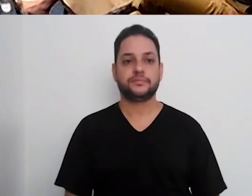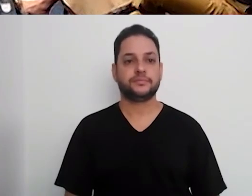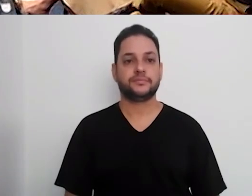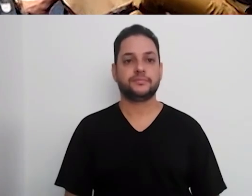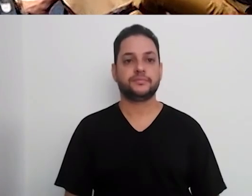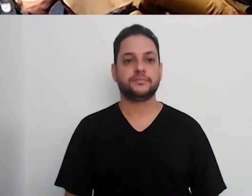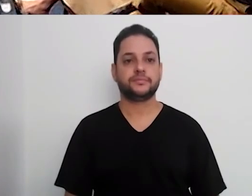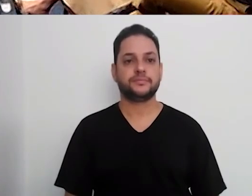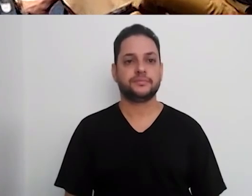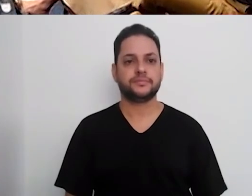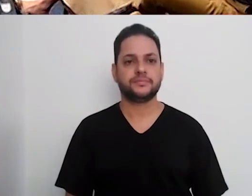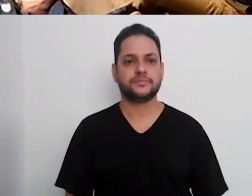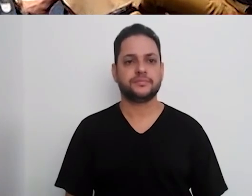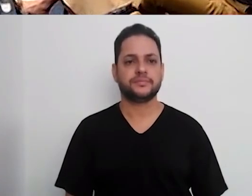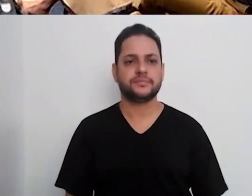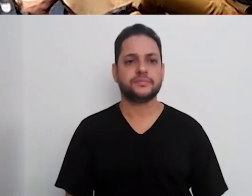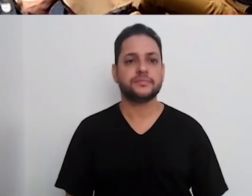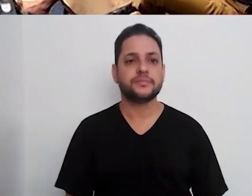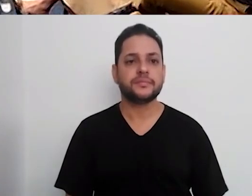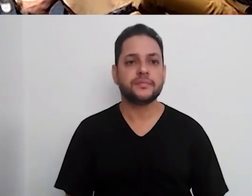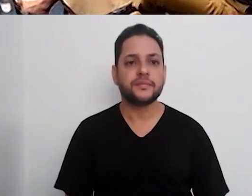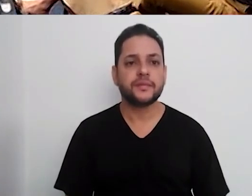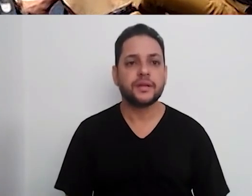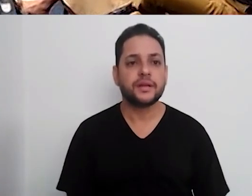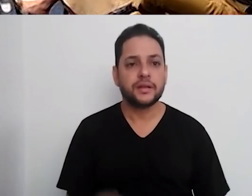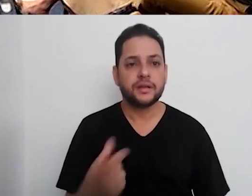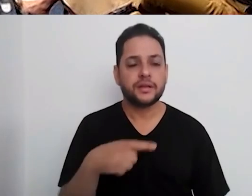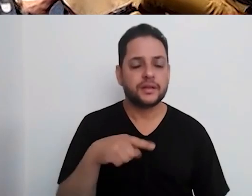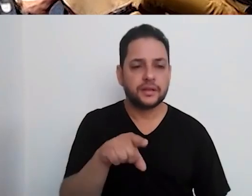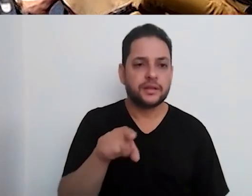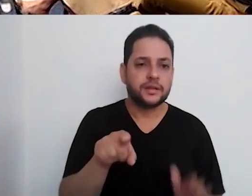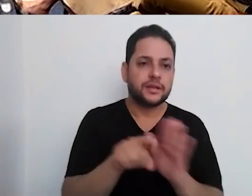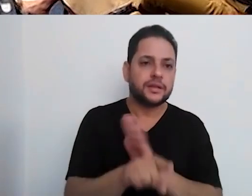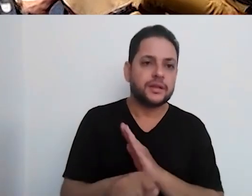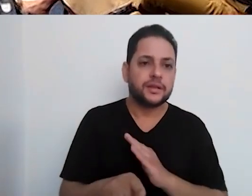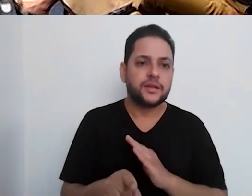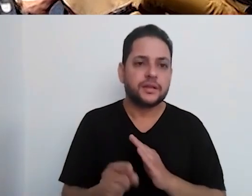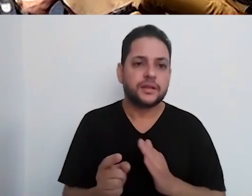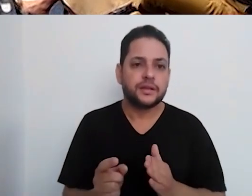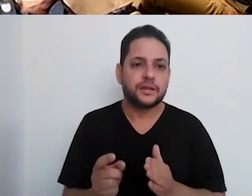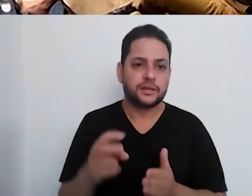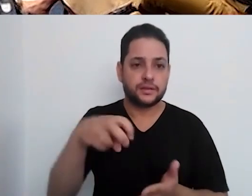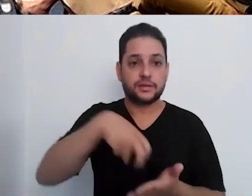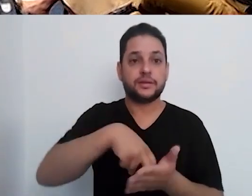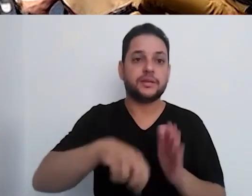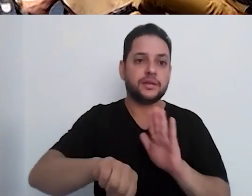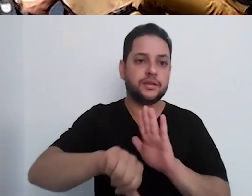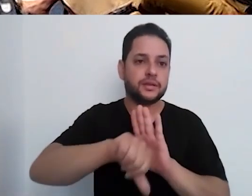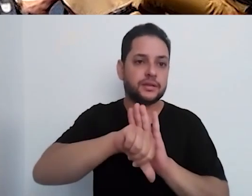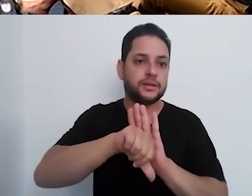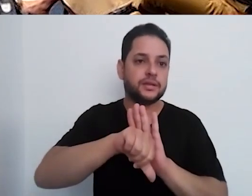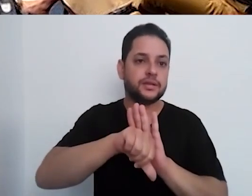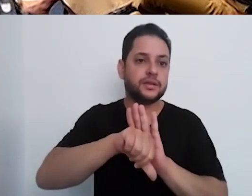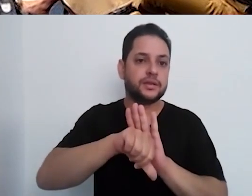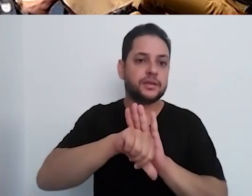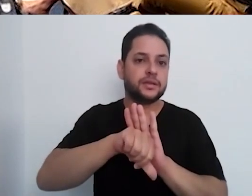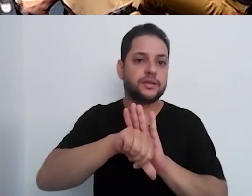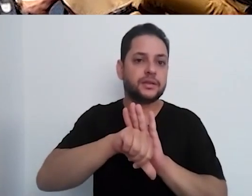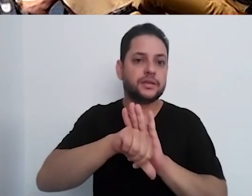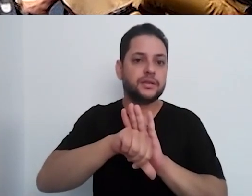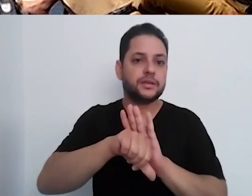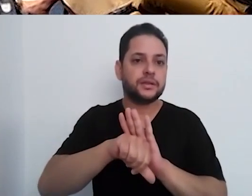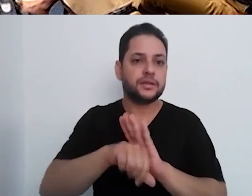Falando especificamente sobre o crime e castigo, né? Primeiro, eu achei assim, um ano e